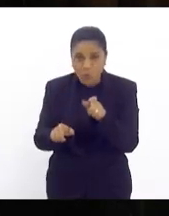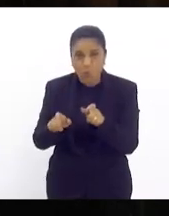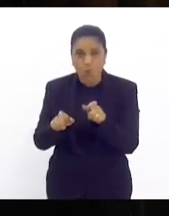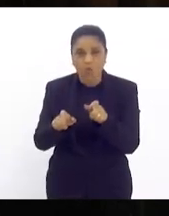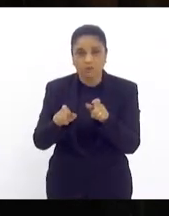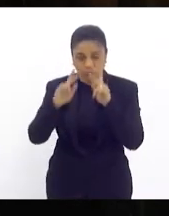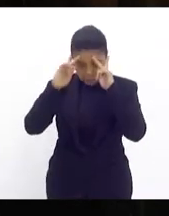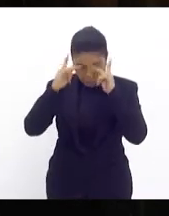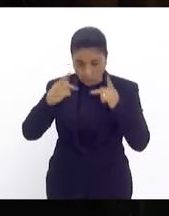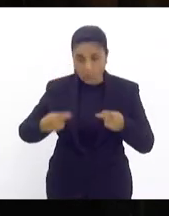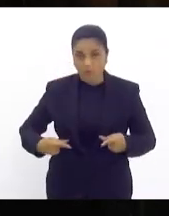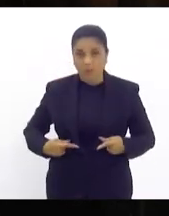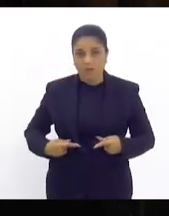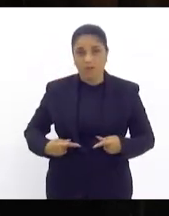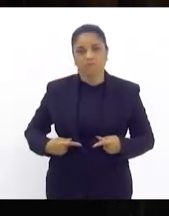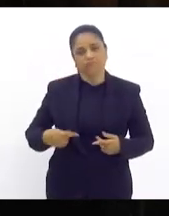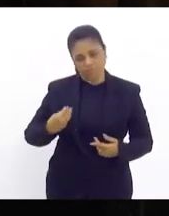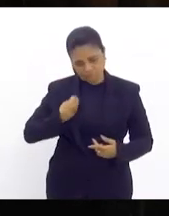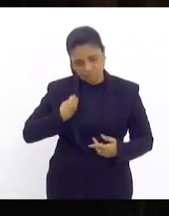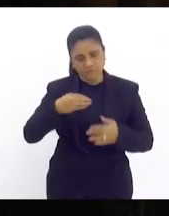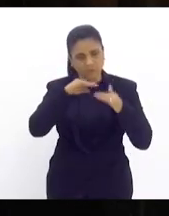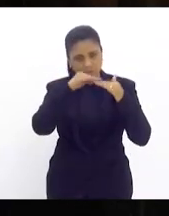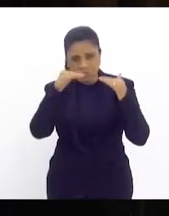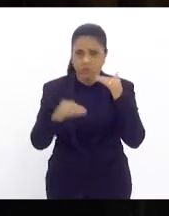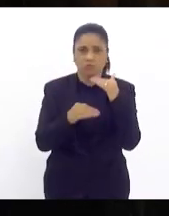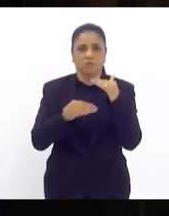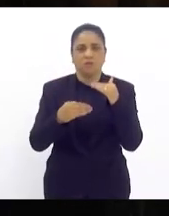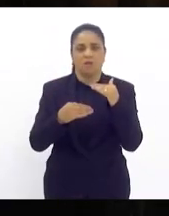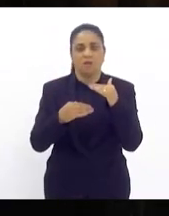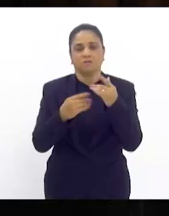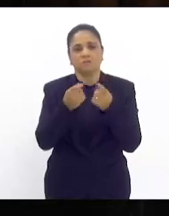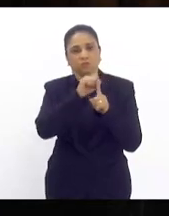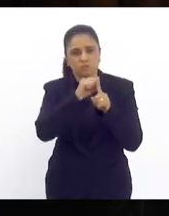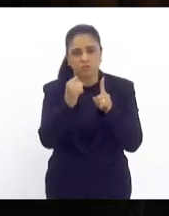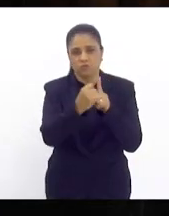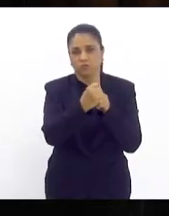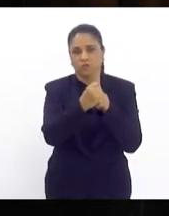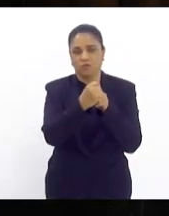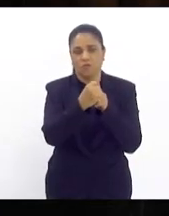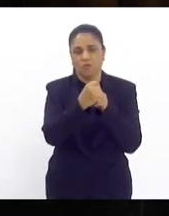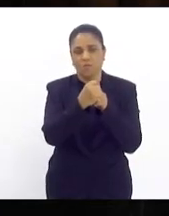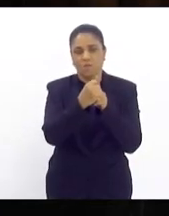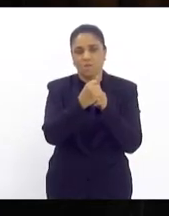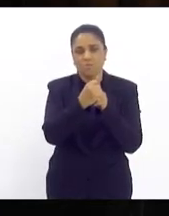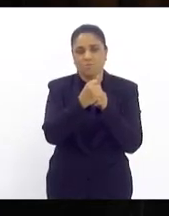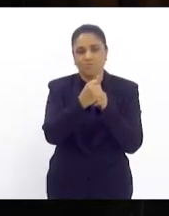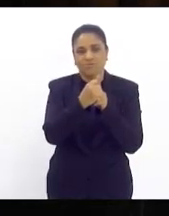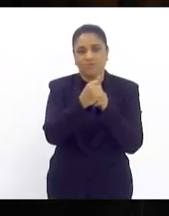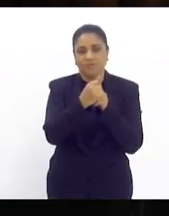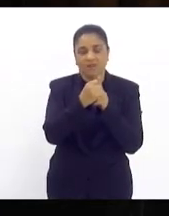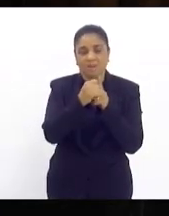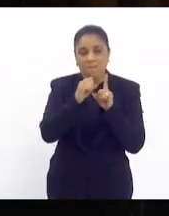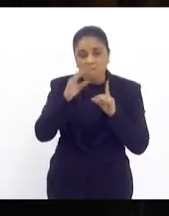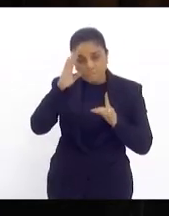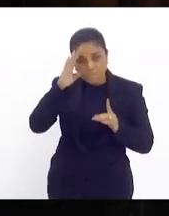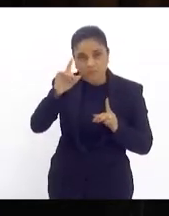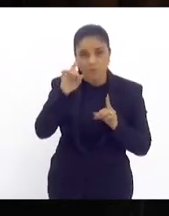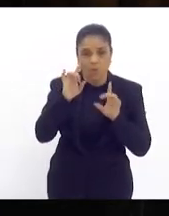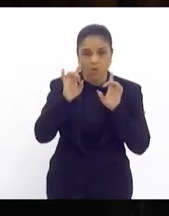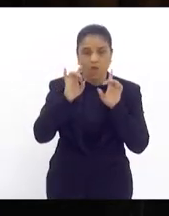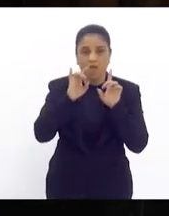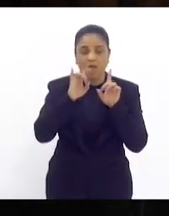que vivem as desigualdades sociais em especial essas desigualdades que operam para